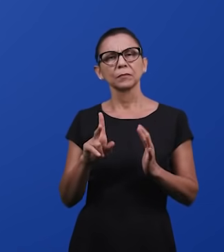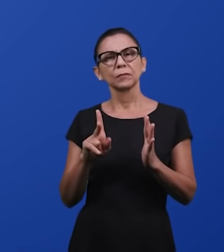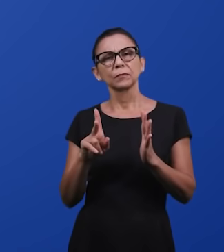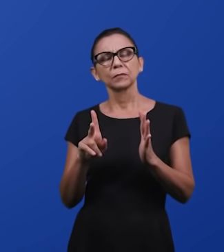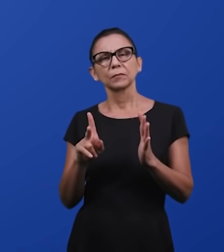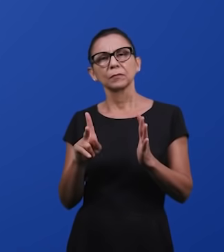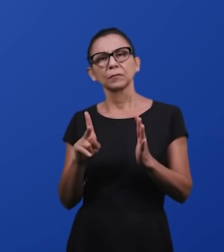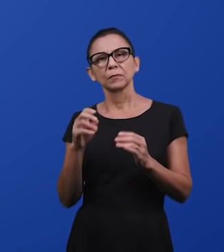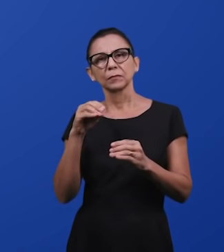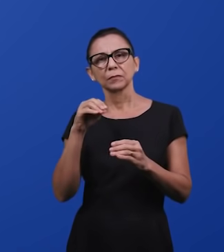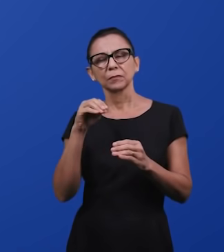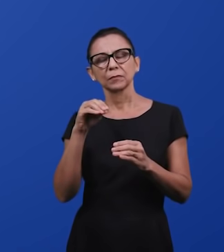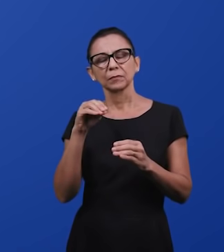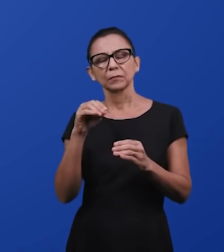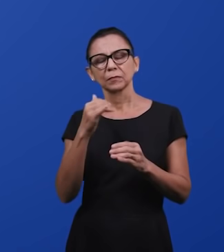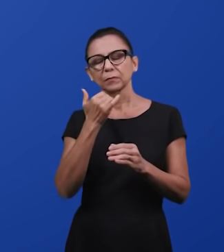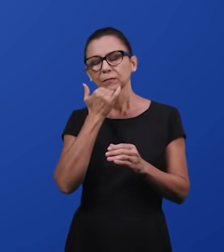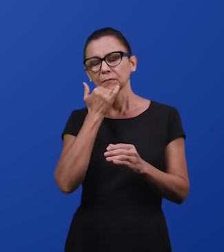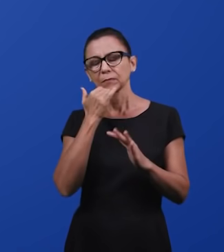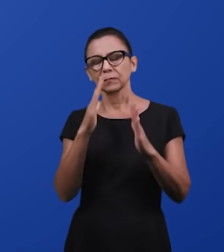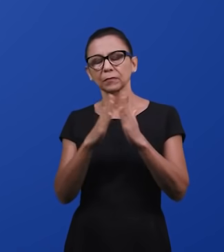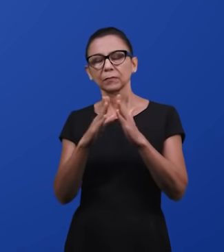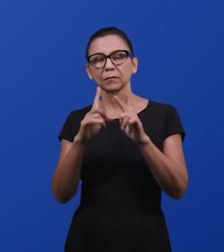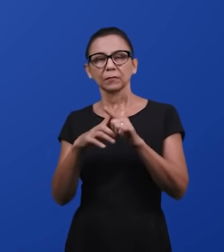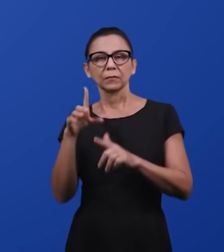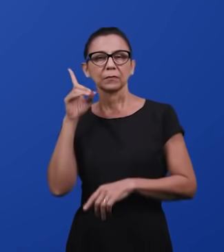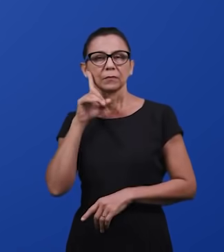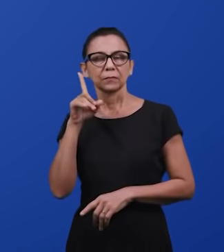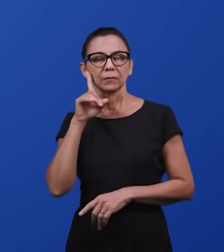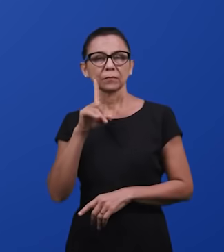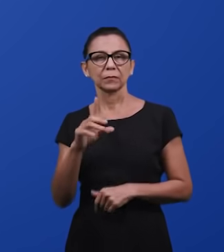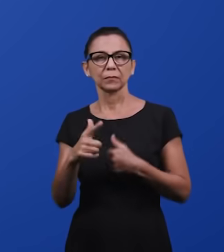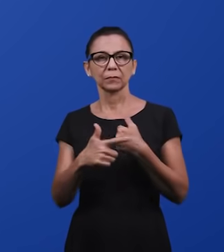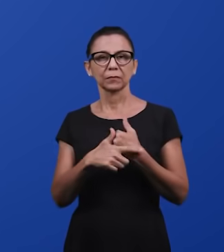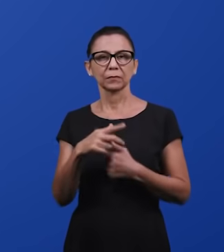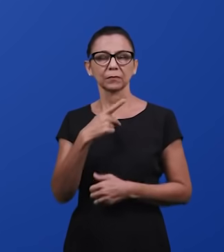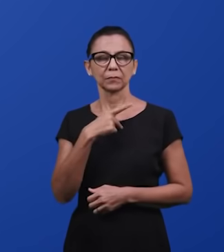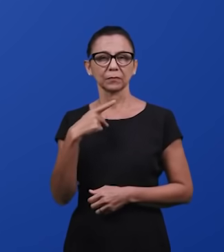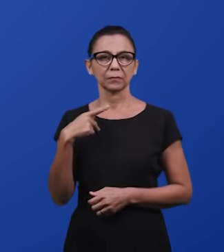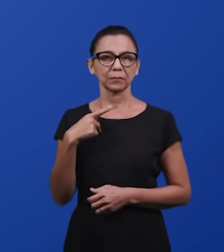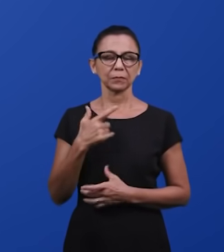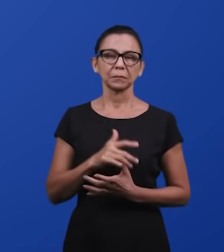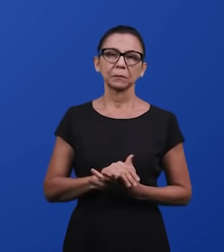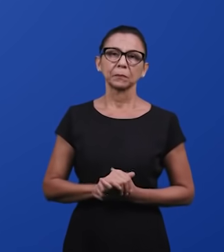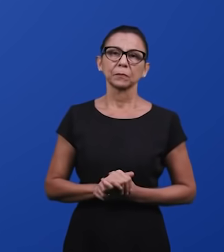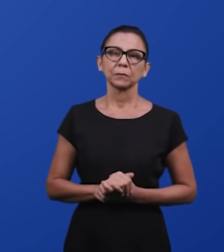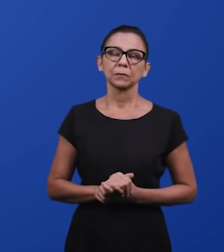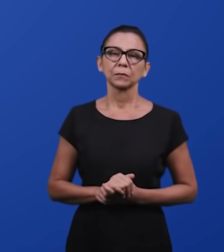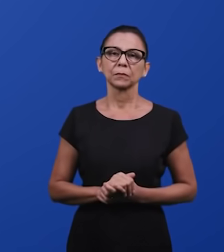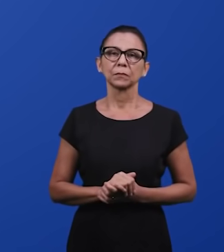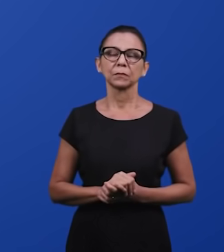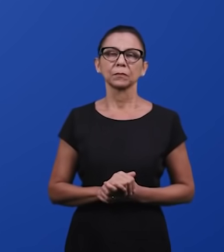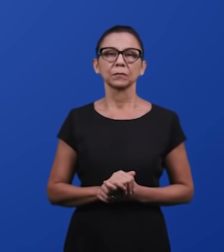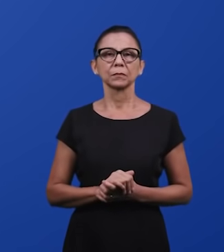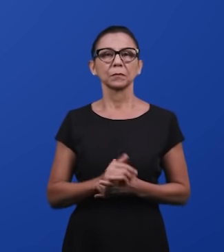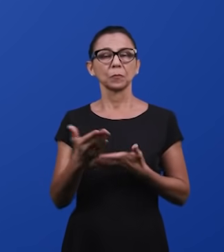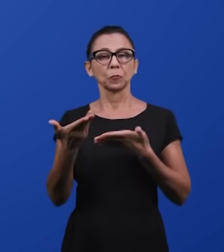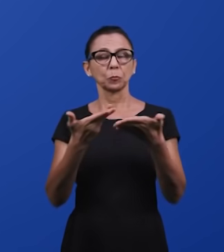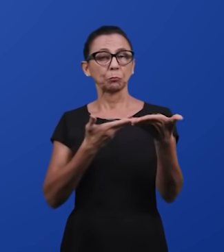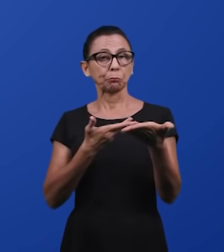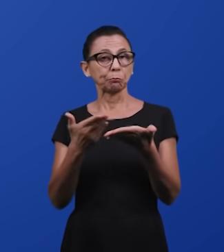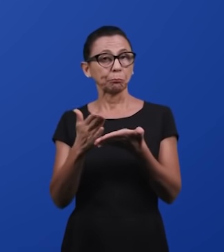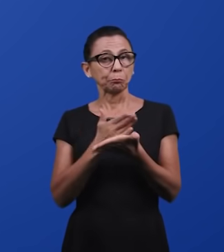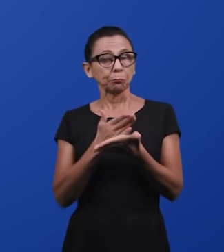Estados Unidos, no estado de Massachusetts, onde estou pastor. E eu quero deixar aqui, compartilhar